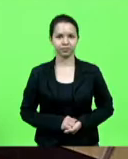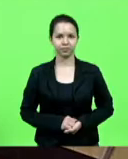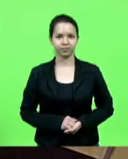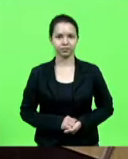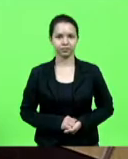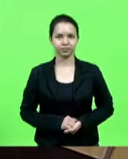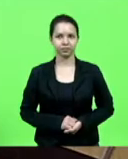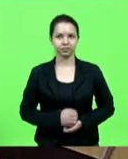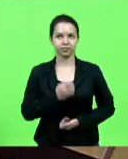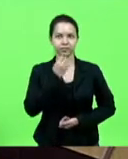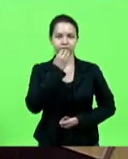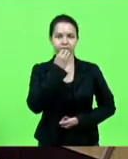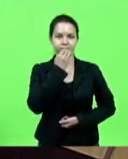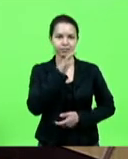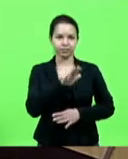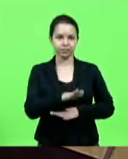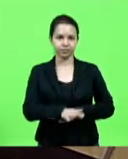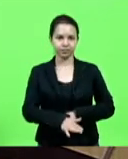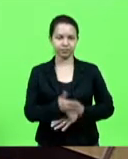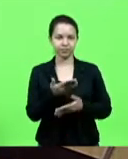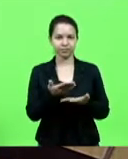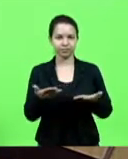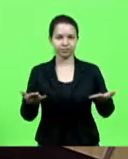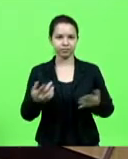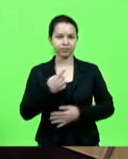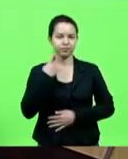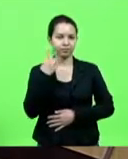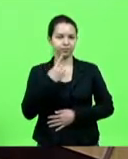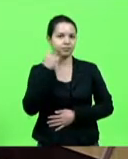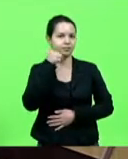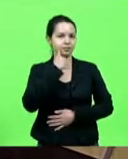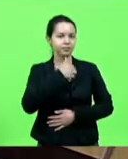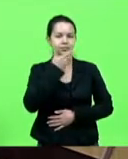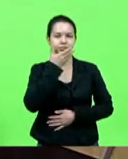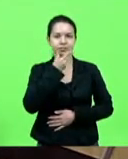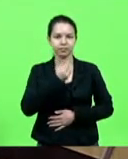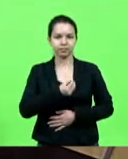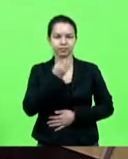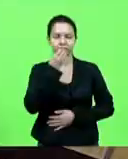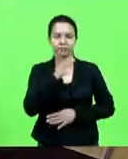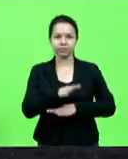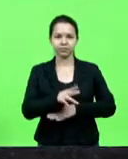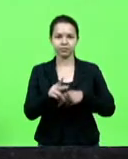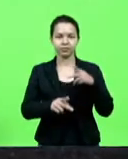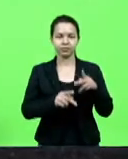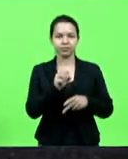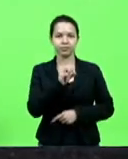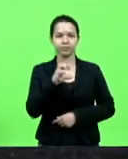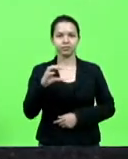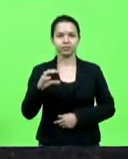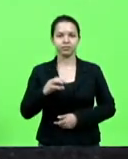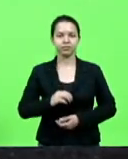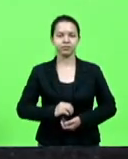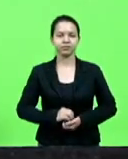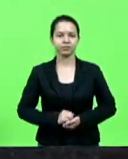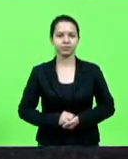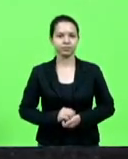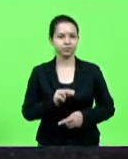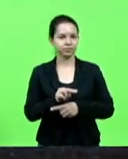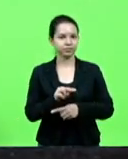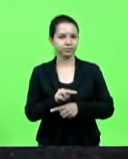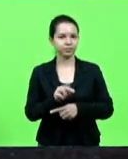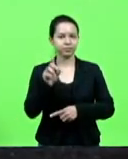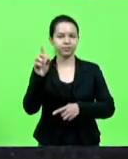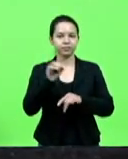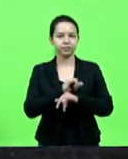Boa tarde, deputadas. Boa tarde, deputados. Boa tarde, catarinenses. Sobre a proteção de